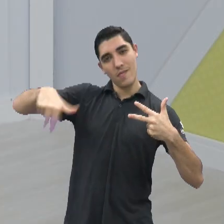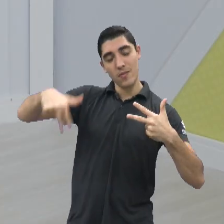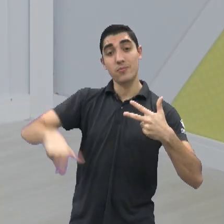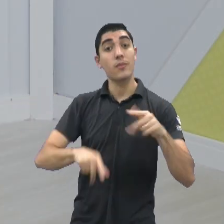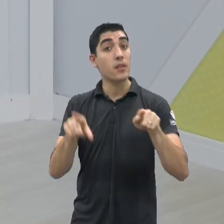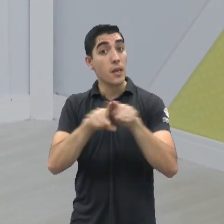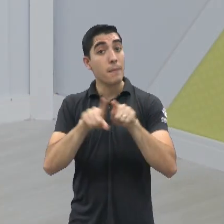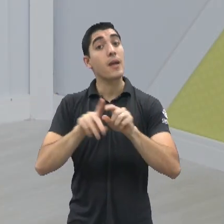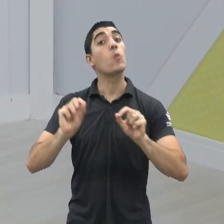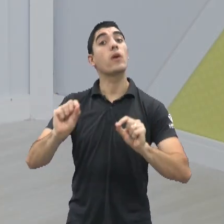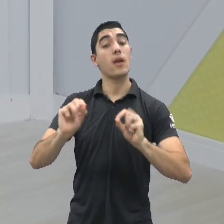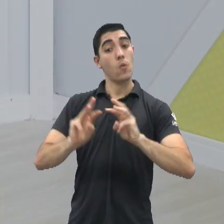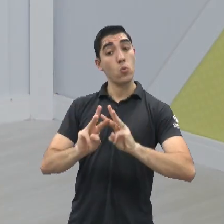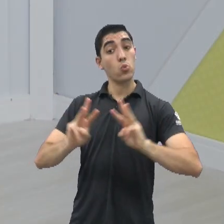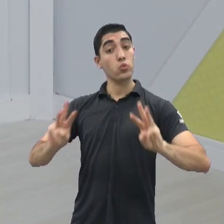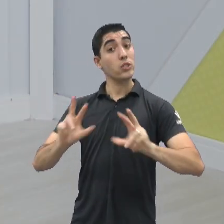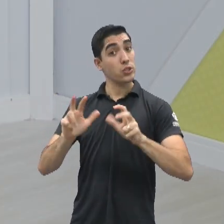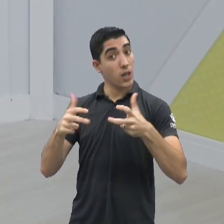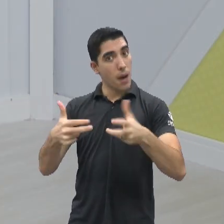no